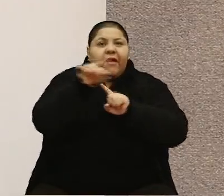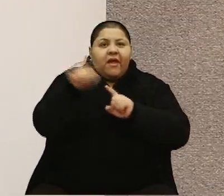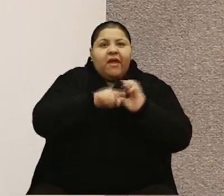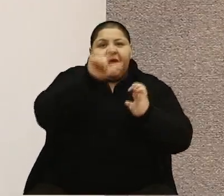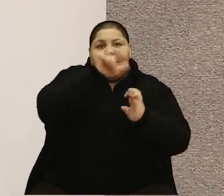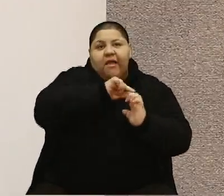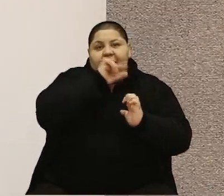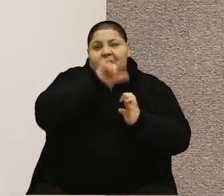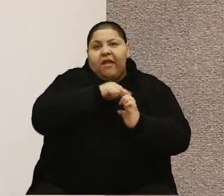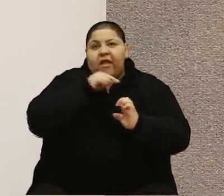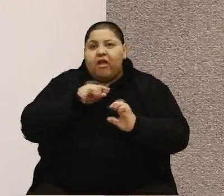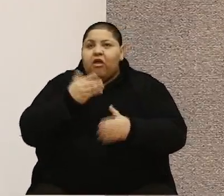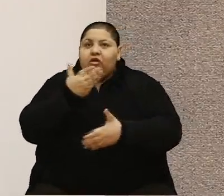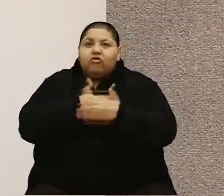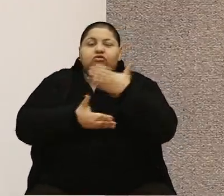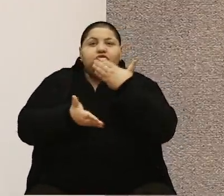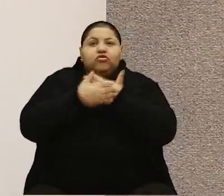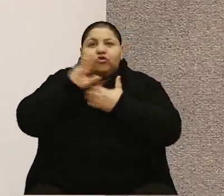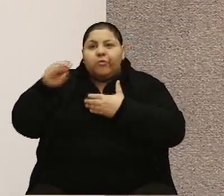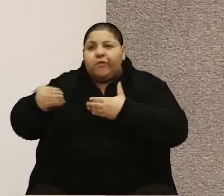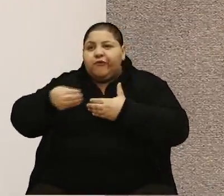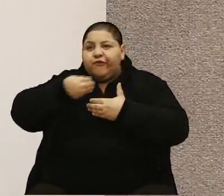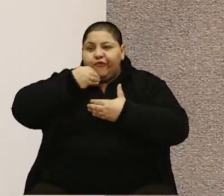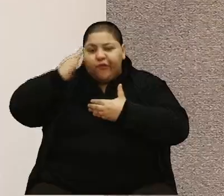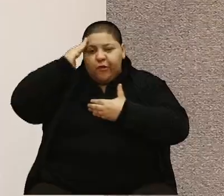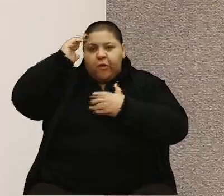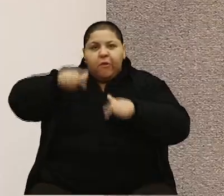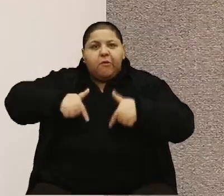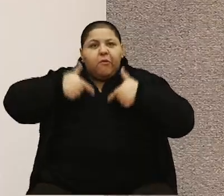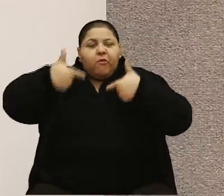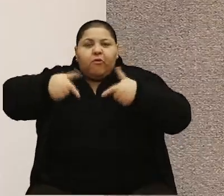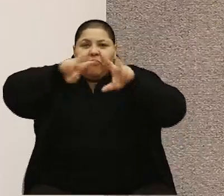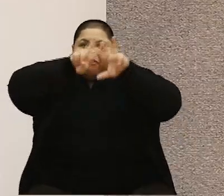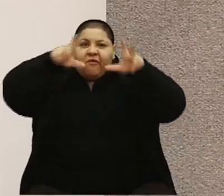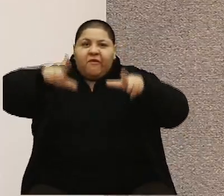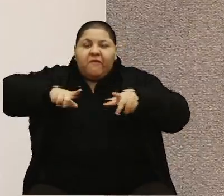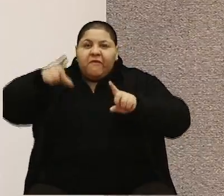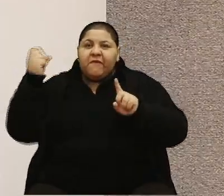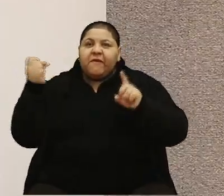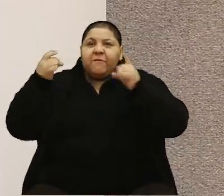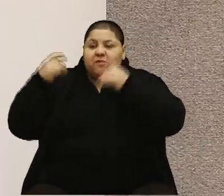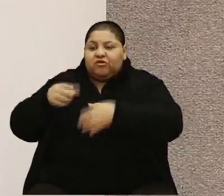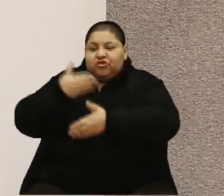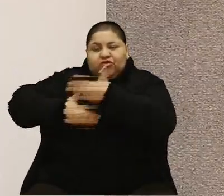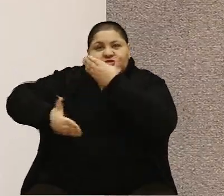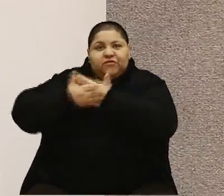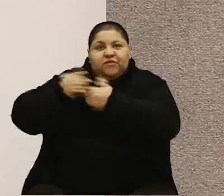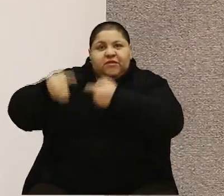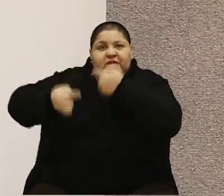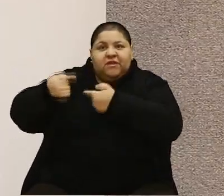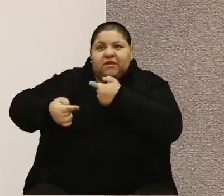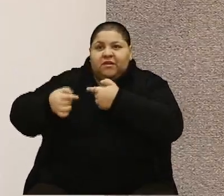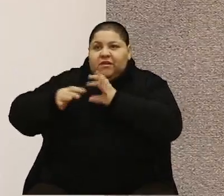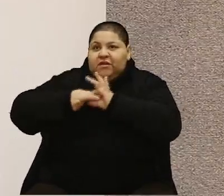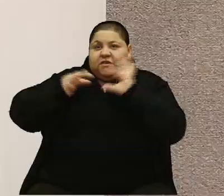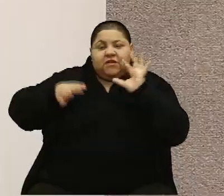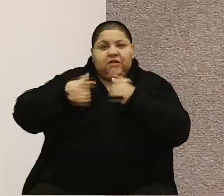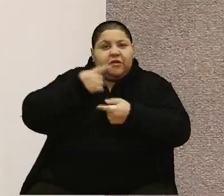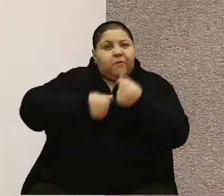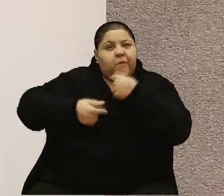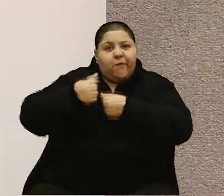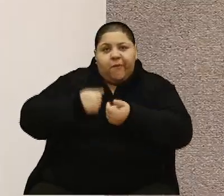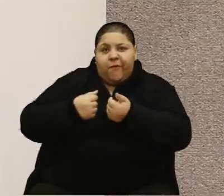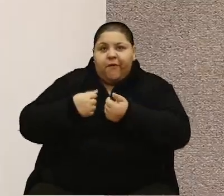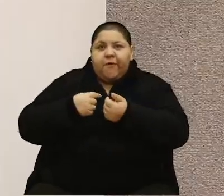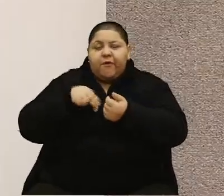né? Aí coloca tudo e aproveita para fazer militância em cima de um assunto que tem atacado a vida de todos nós aqui. A discussão não é de liberalismo econômico,